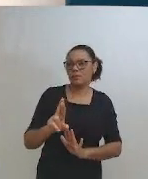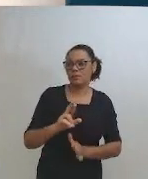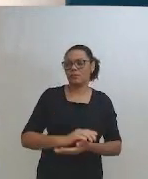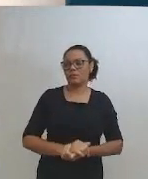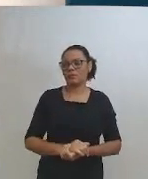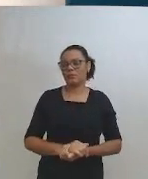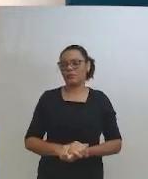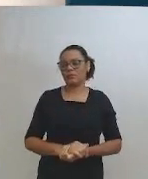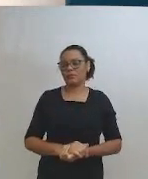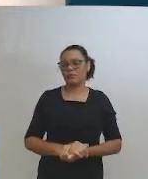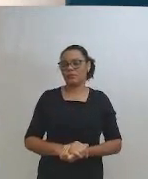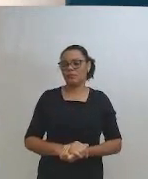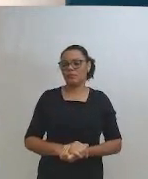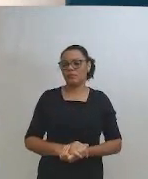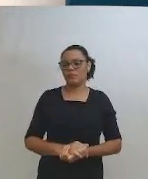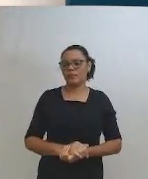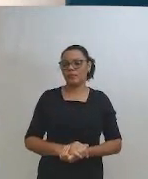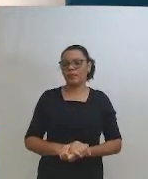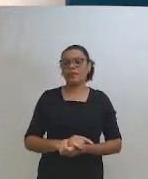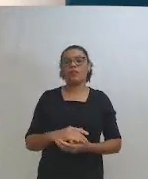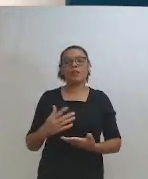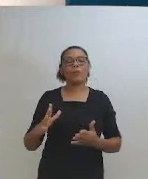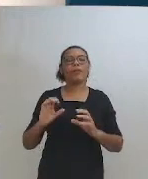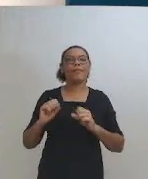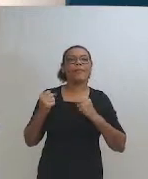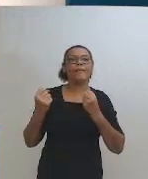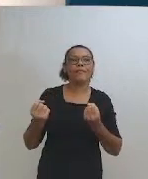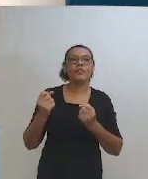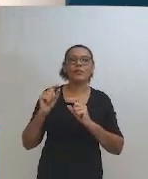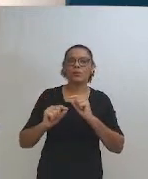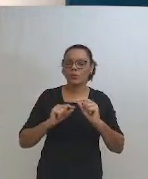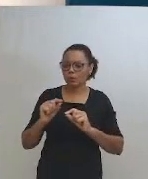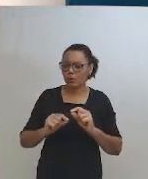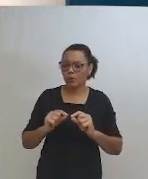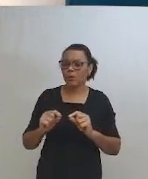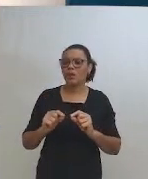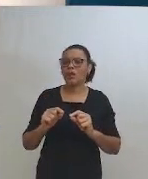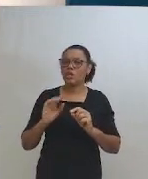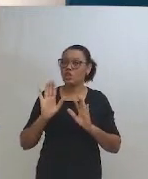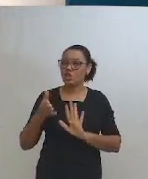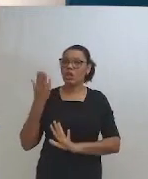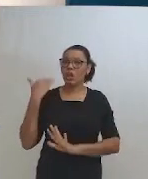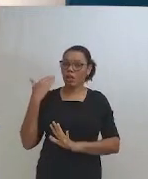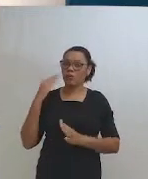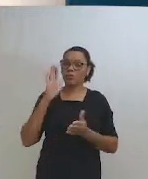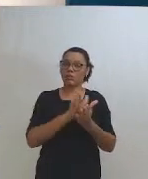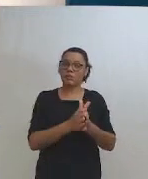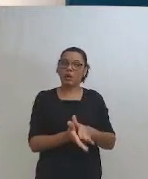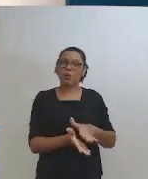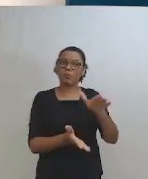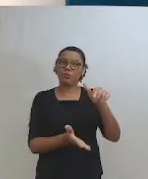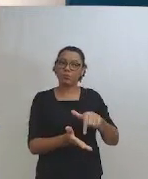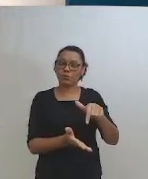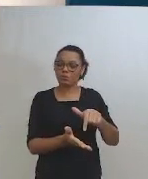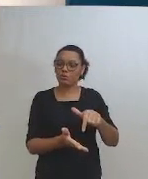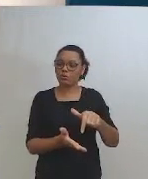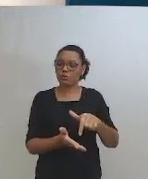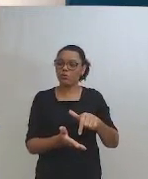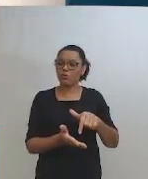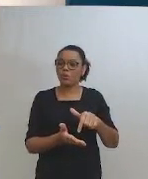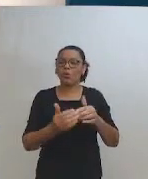resignação da defesa é o fato de que foi protocolado nos autos do processo um pedido de desmembramento,